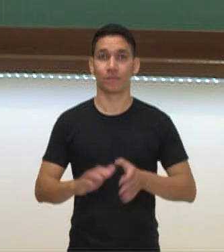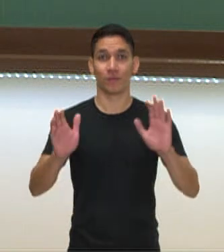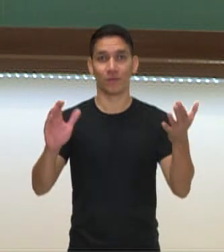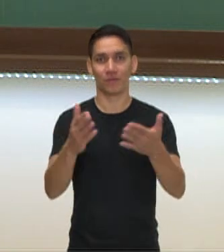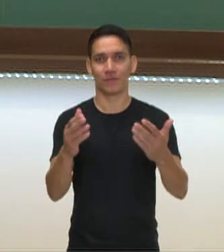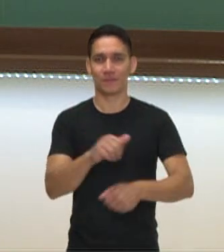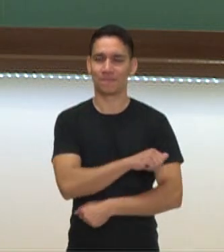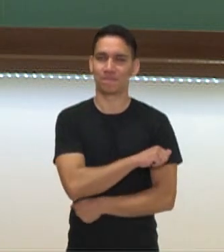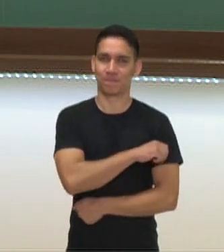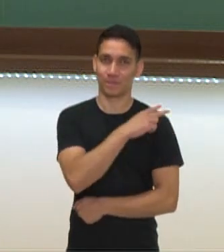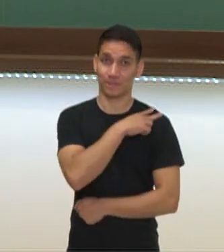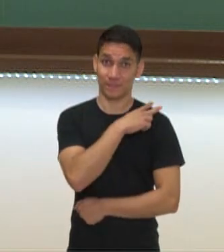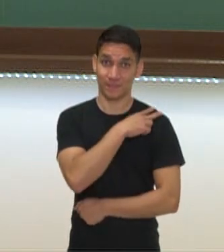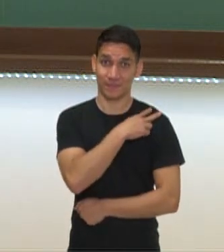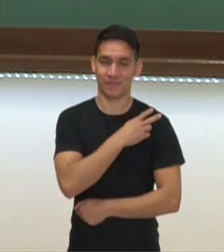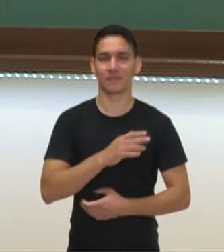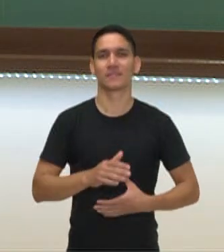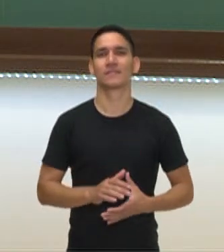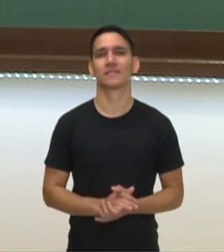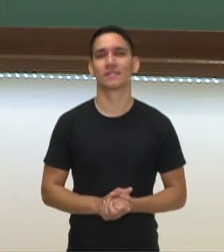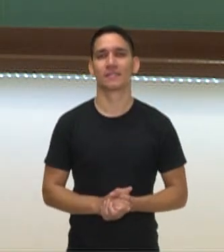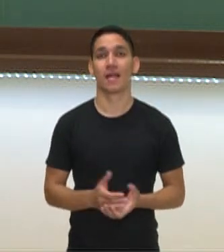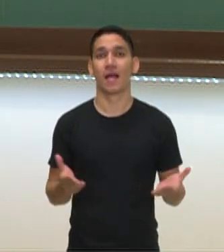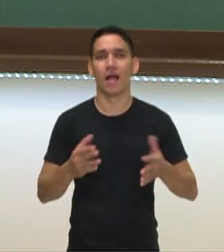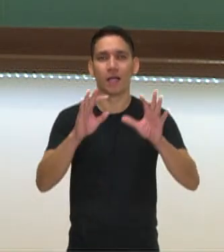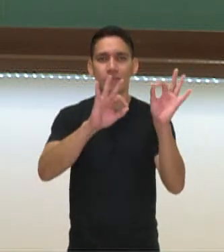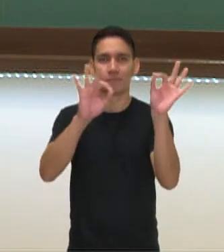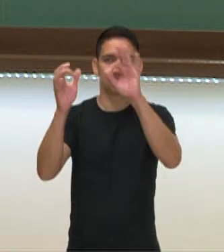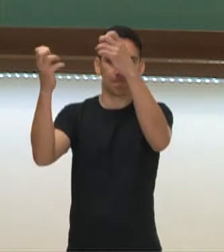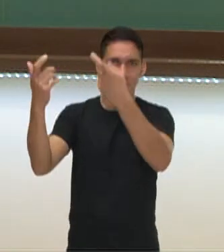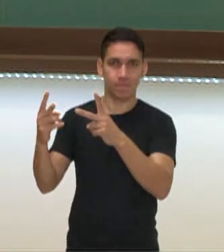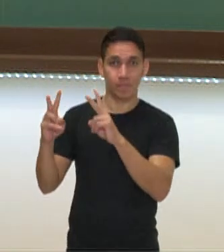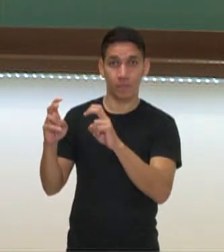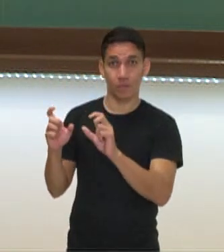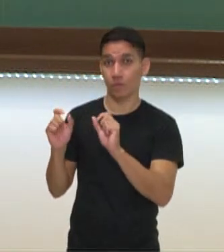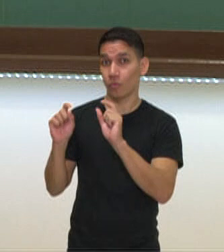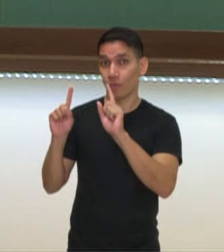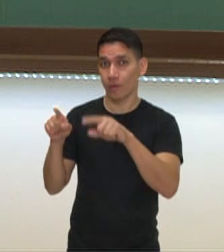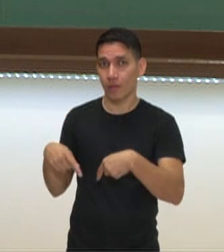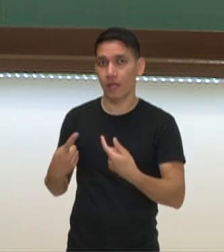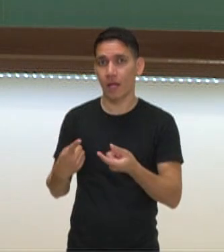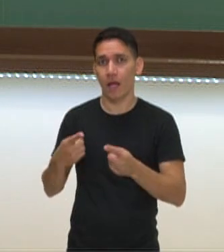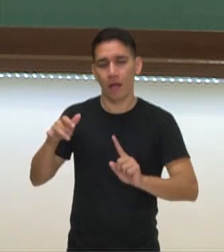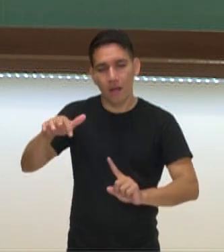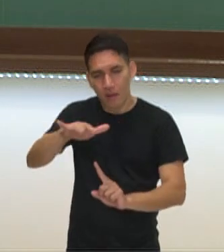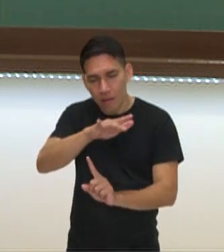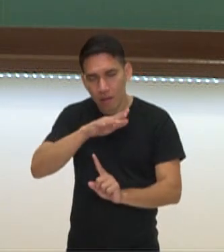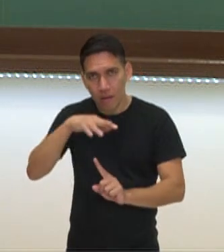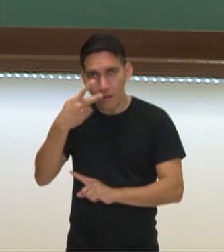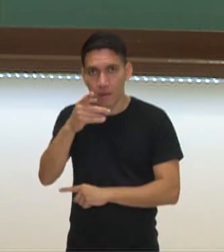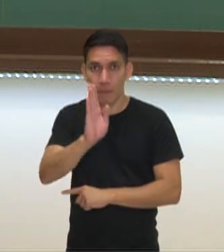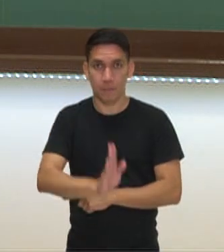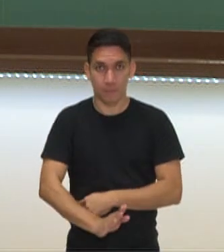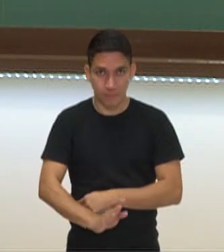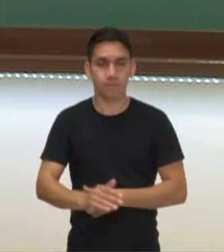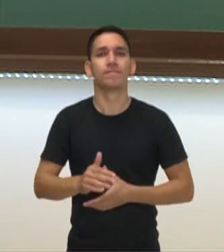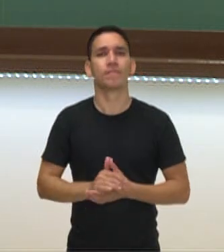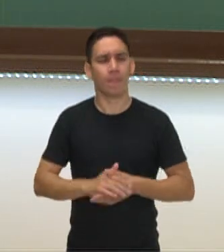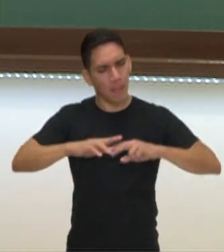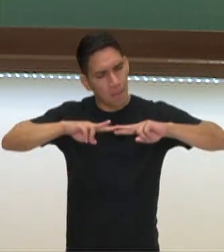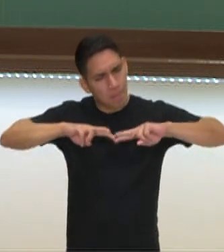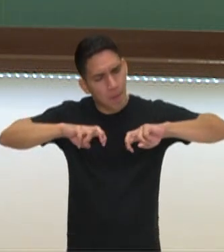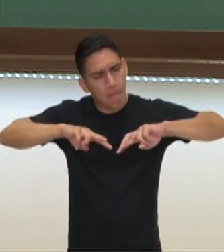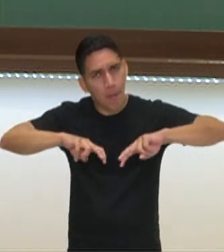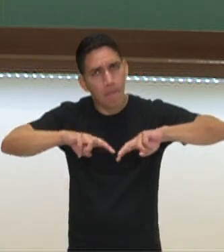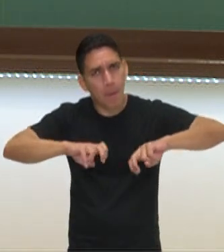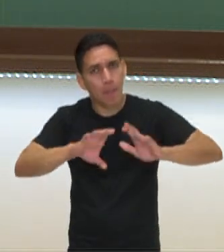Olá, estudantes da segunda série do ensino médio. Nesse vídeo nós vamos falar sobre a antropologia brasileira, aprofundando